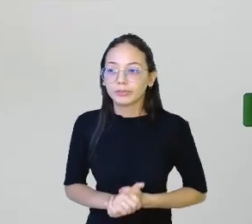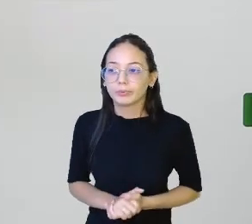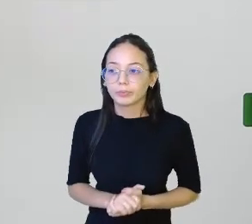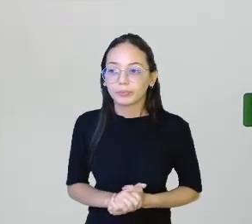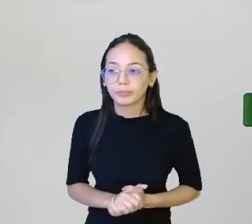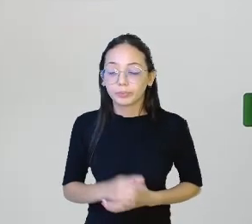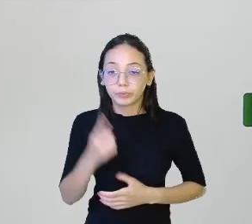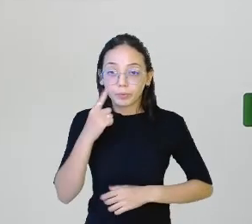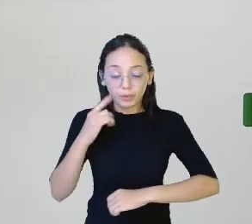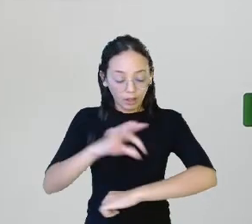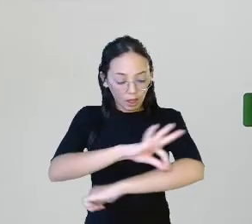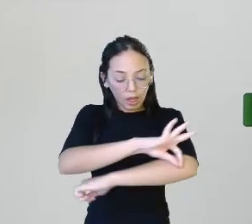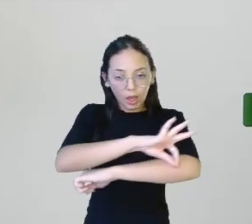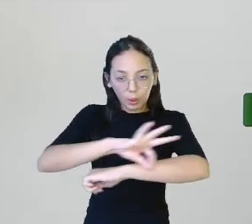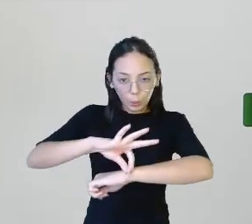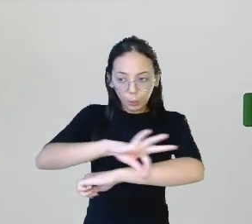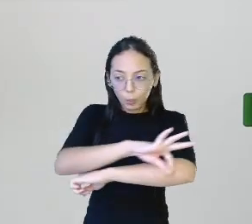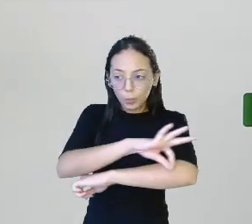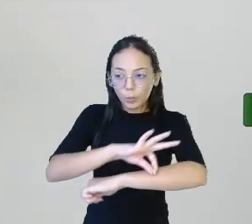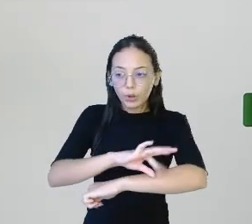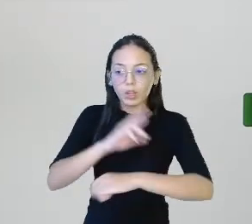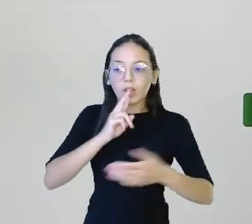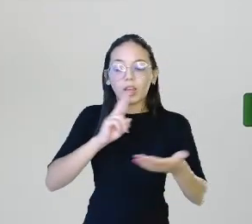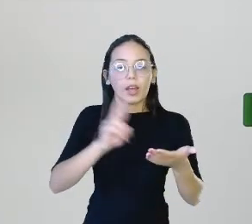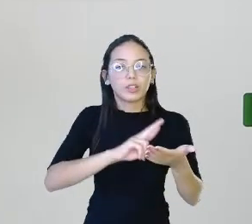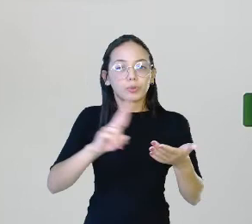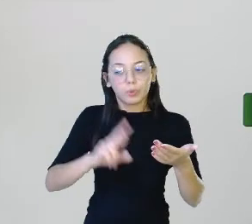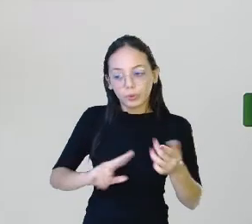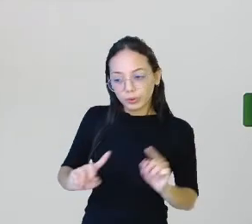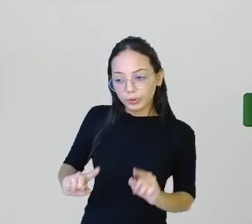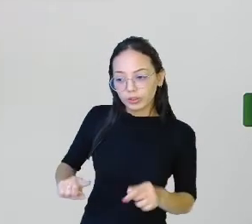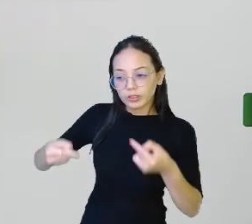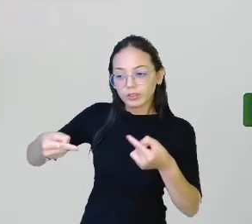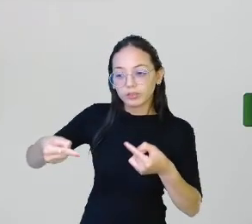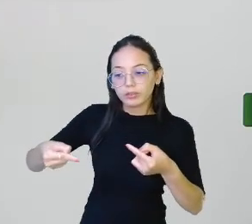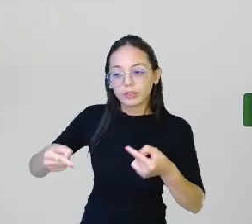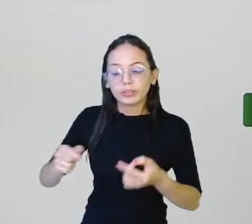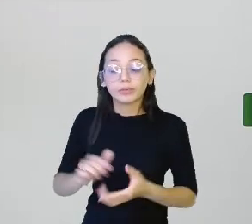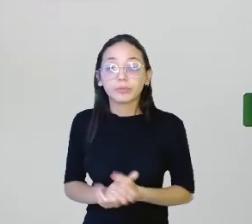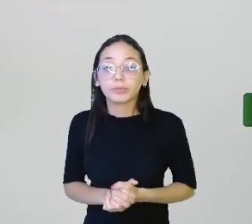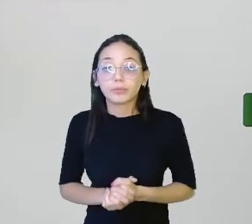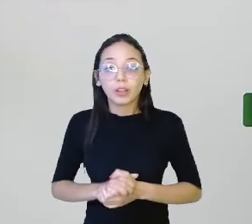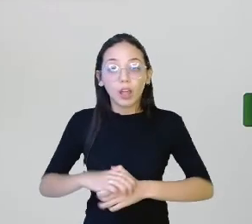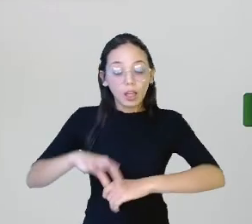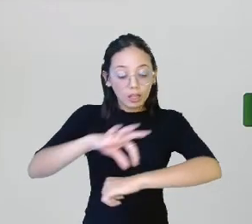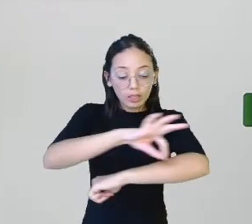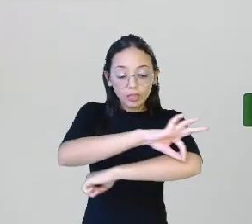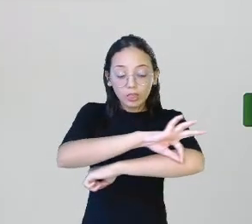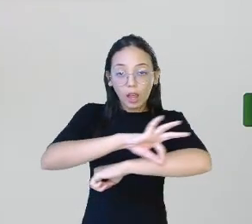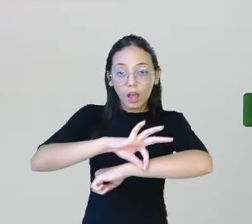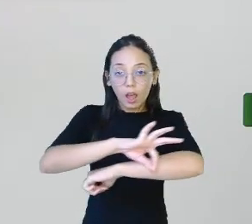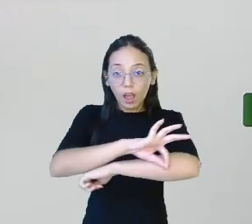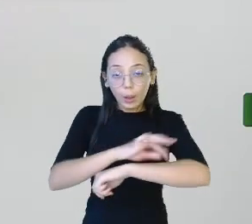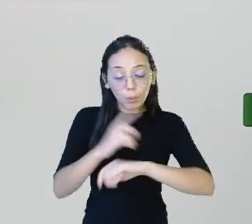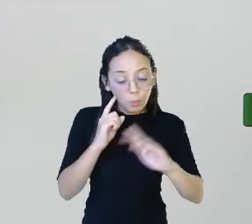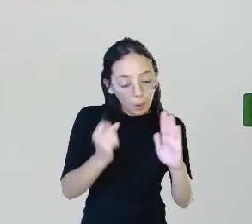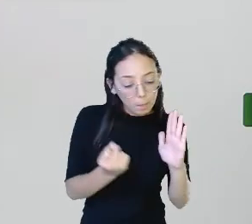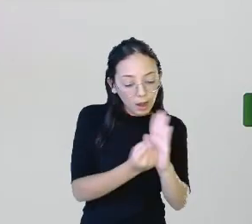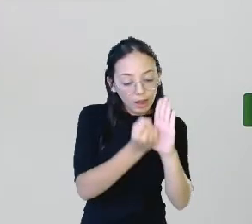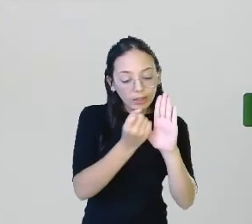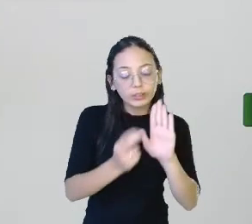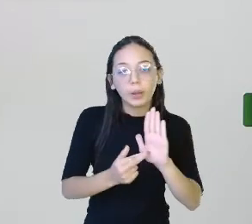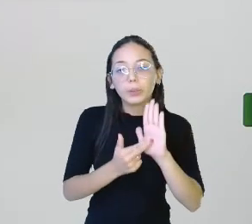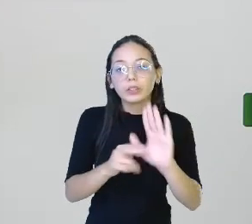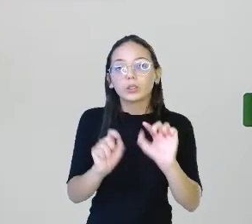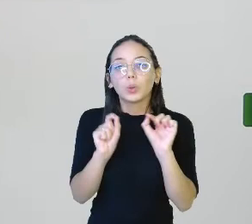Pega a reguinha e faz esse desafio. Na régua, a marcação